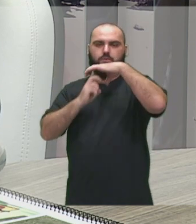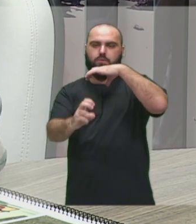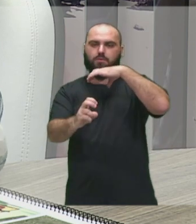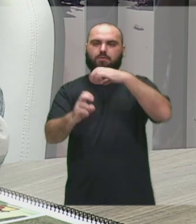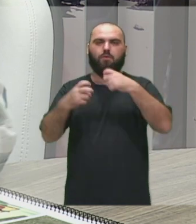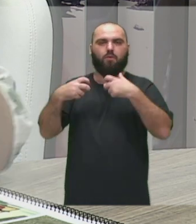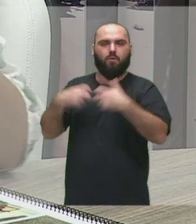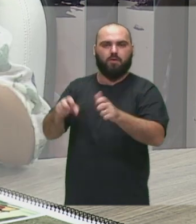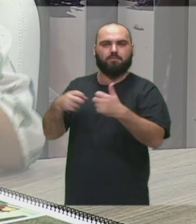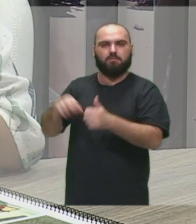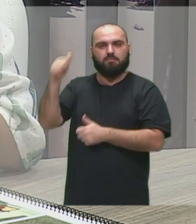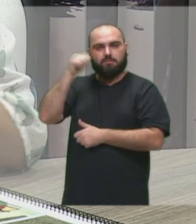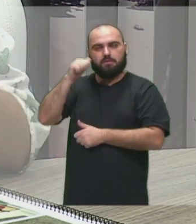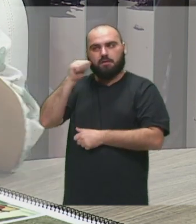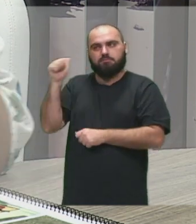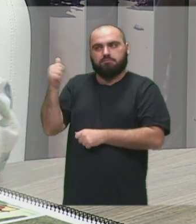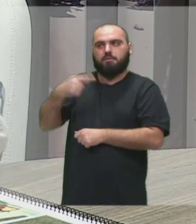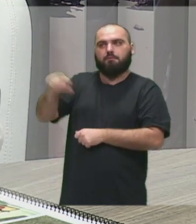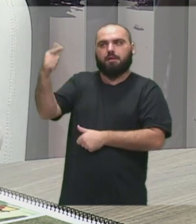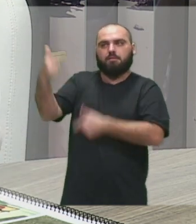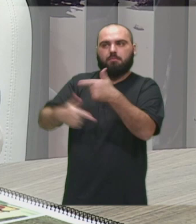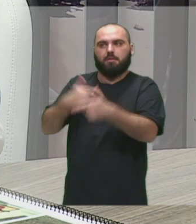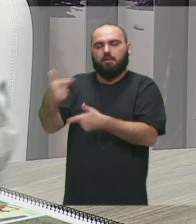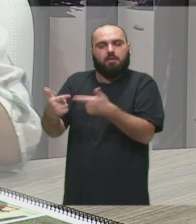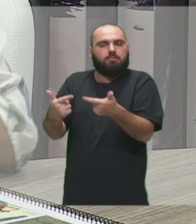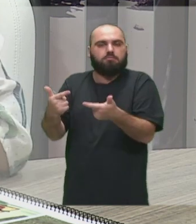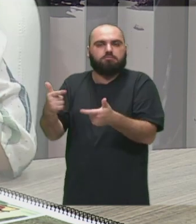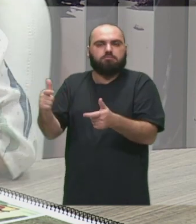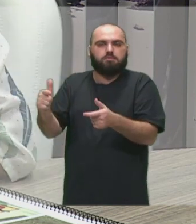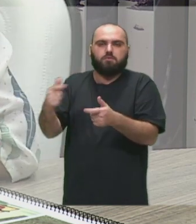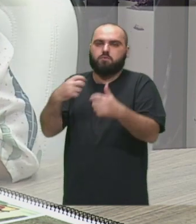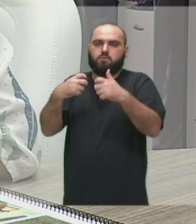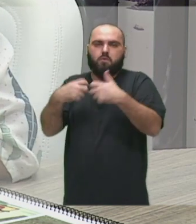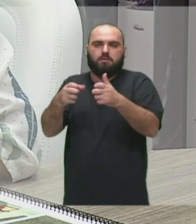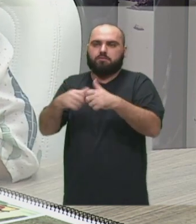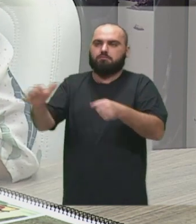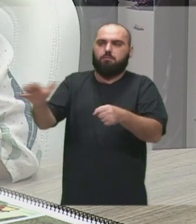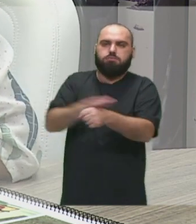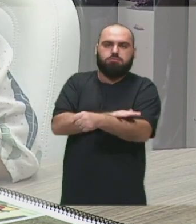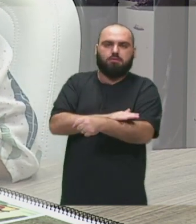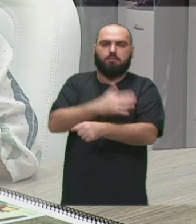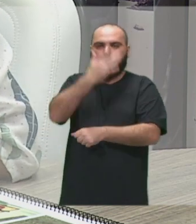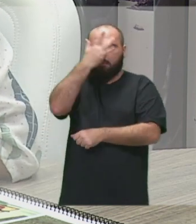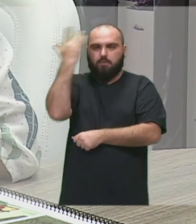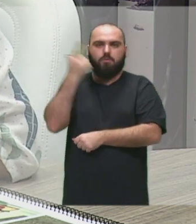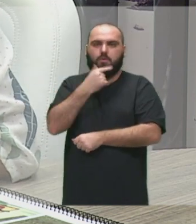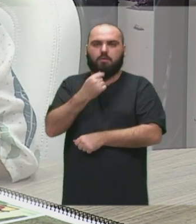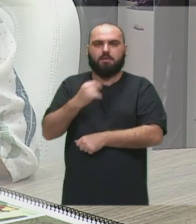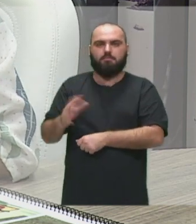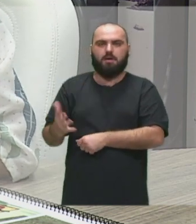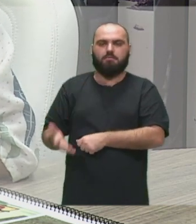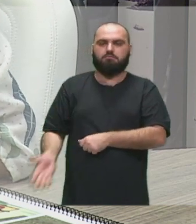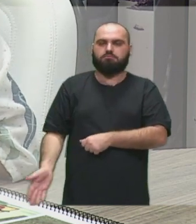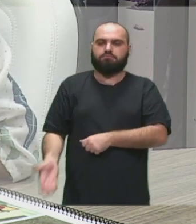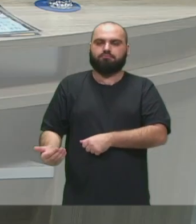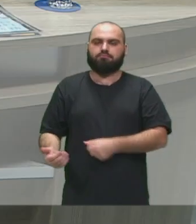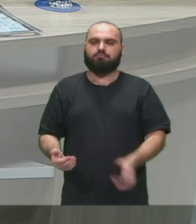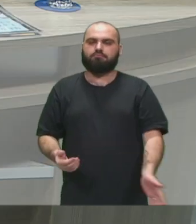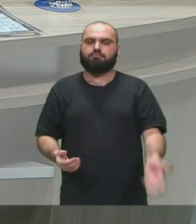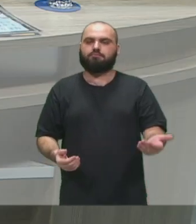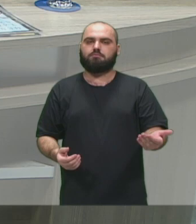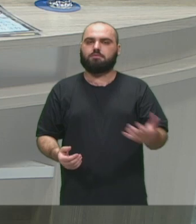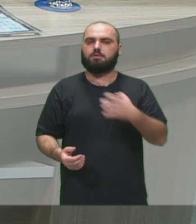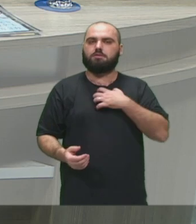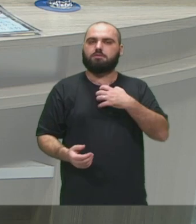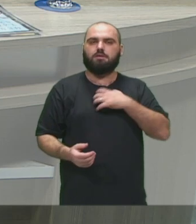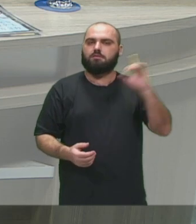as mulheres estão ali vindo do trabalho, aquele ônibus lotado e o cara está passando a mão. Ele se sente no direito de tocar no corpo que